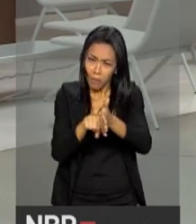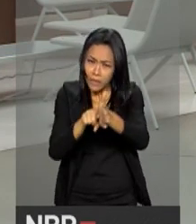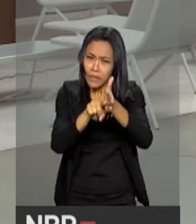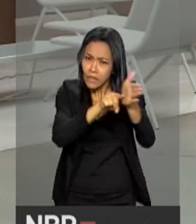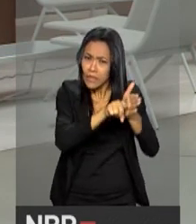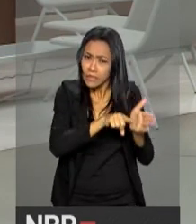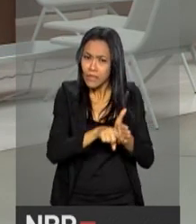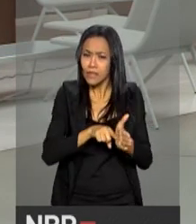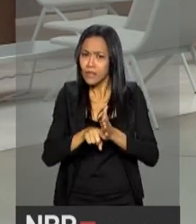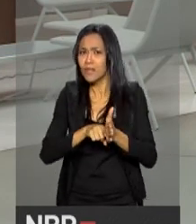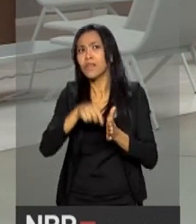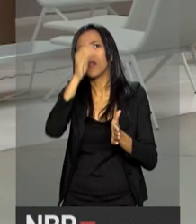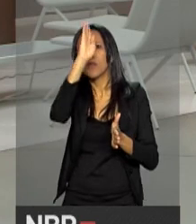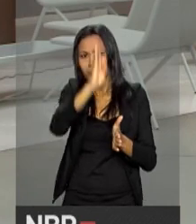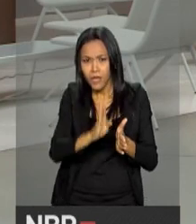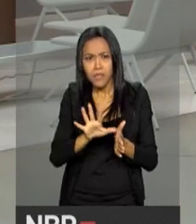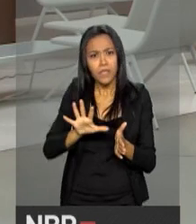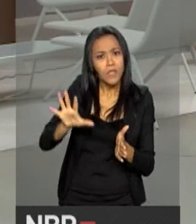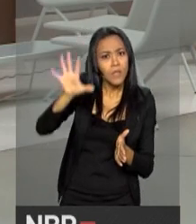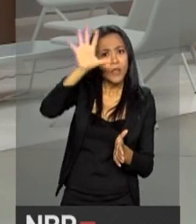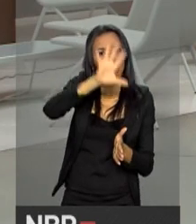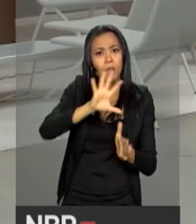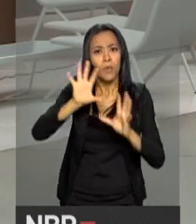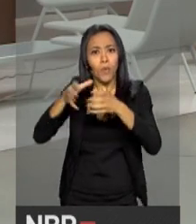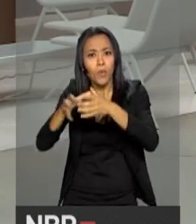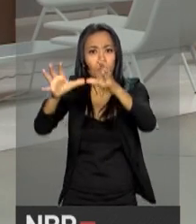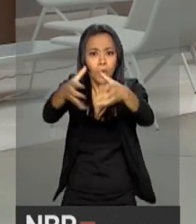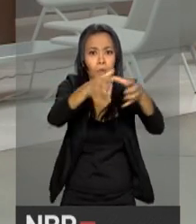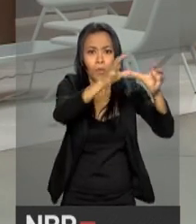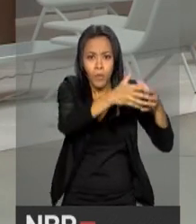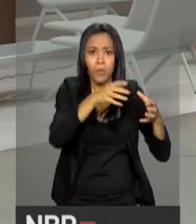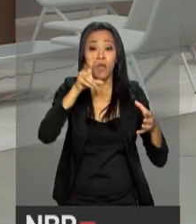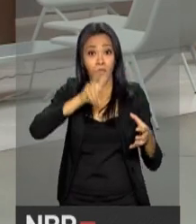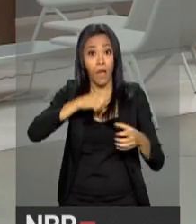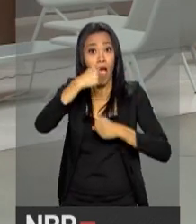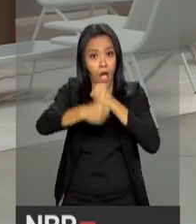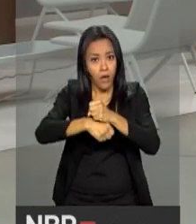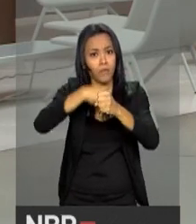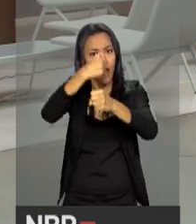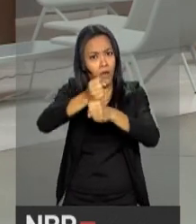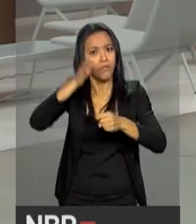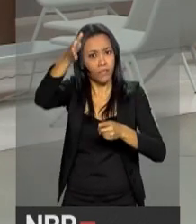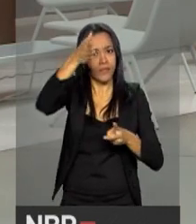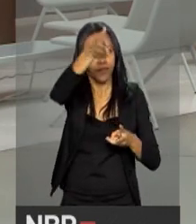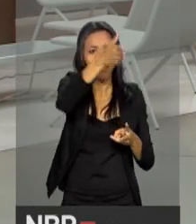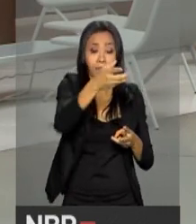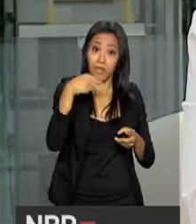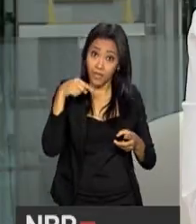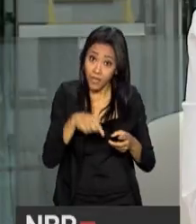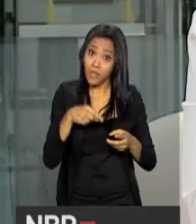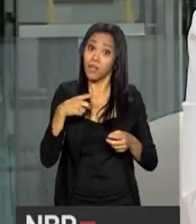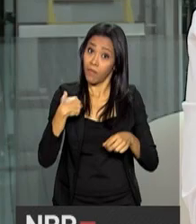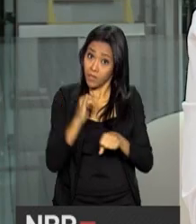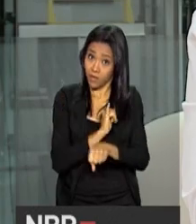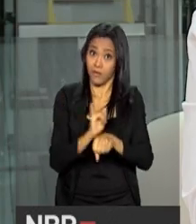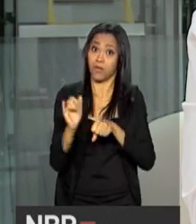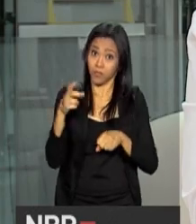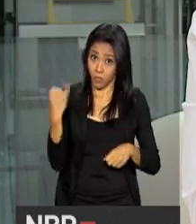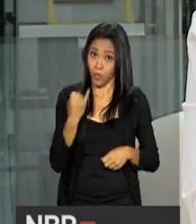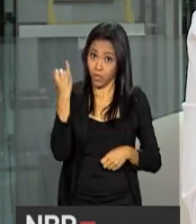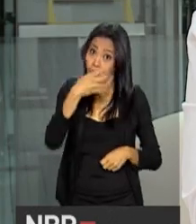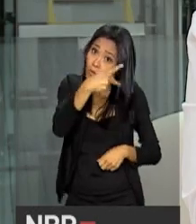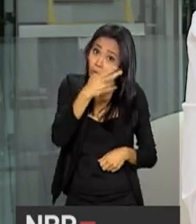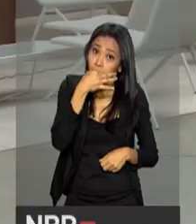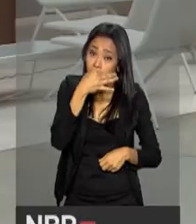amostra de estabelecimentos agropecuários que vai a campo anualmente na sua opinião essa é uma medida importante é